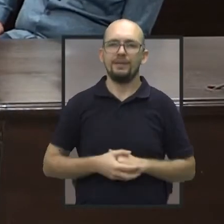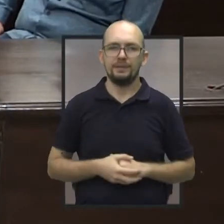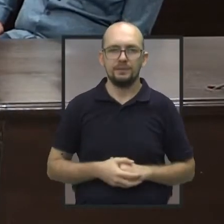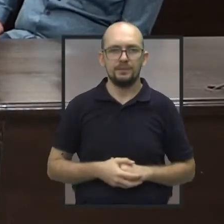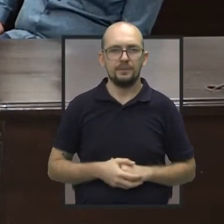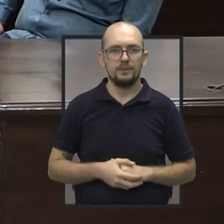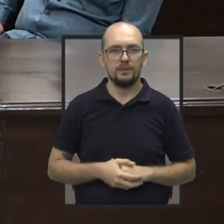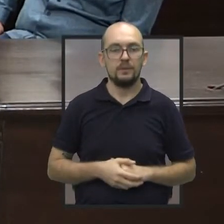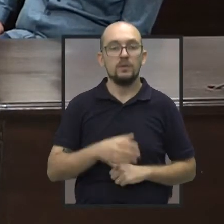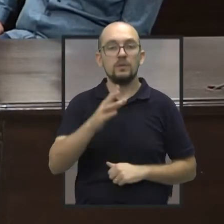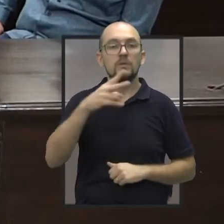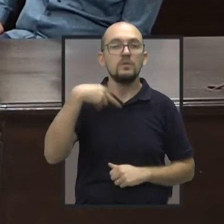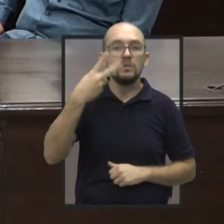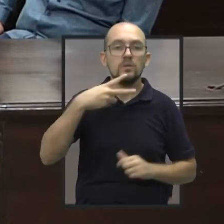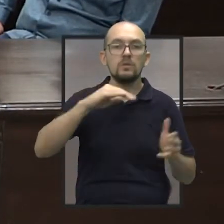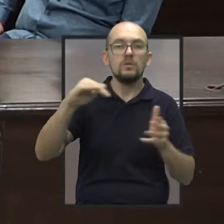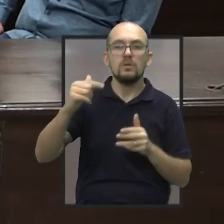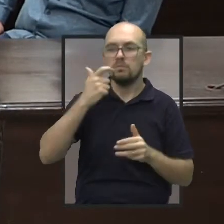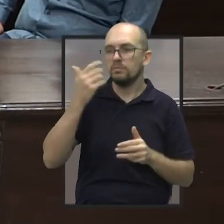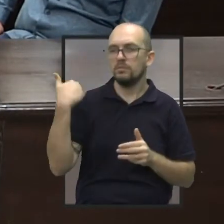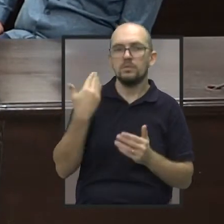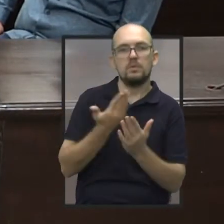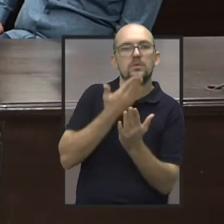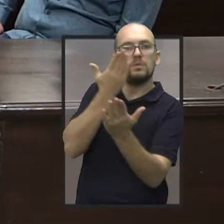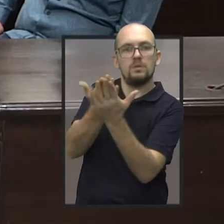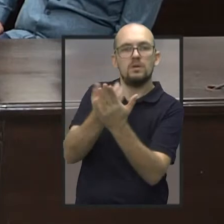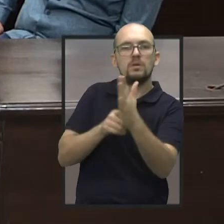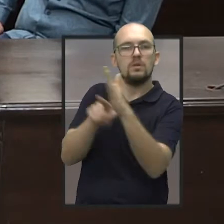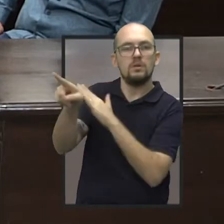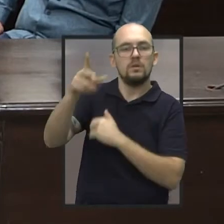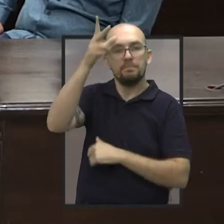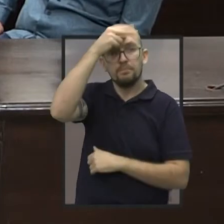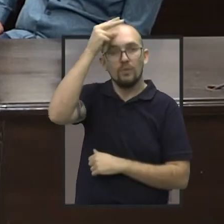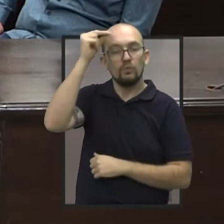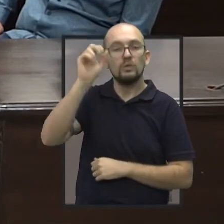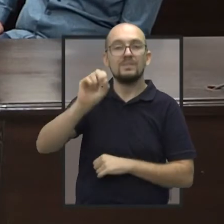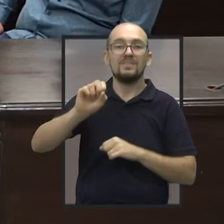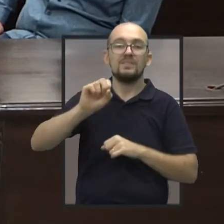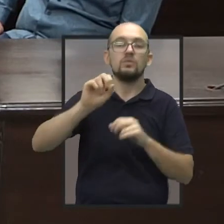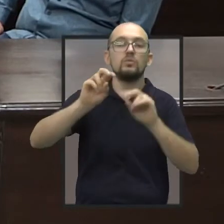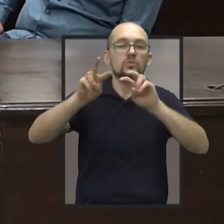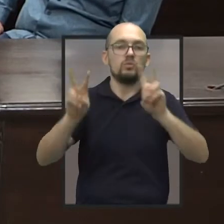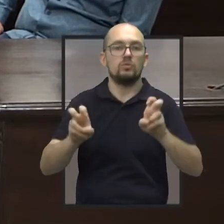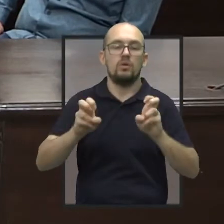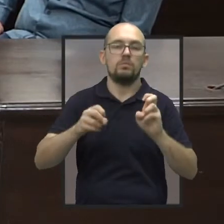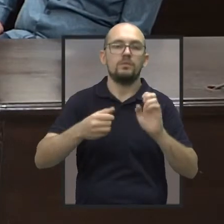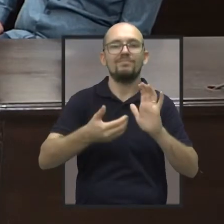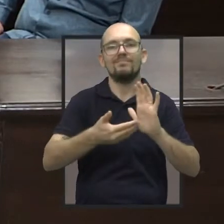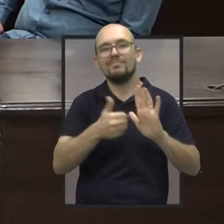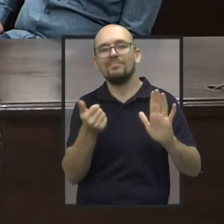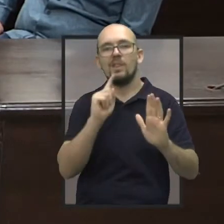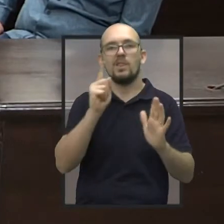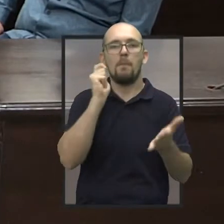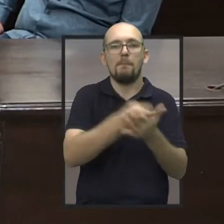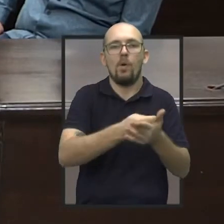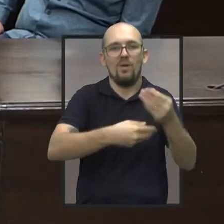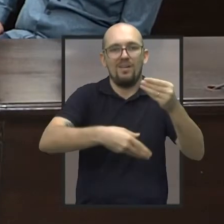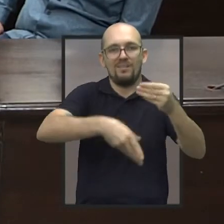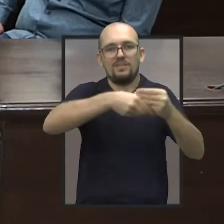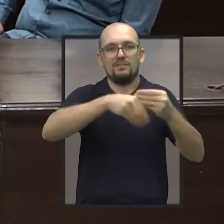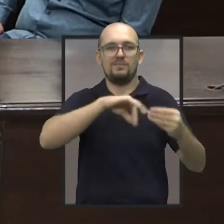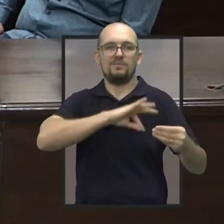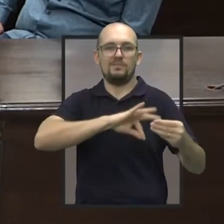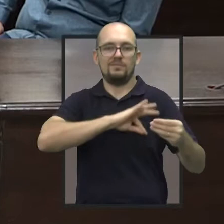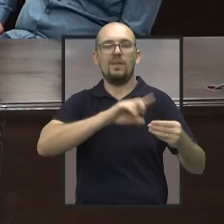um requerimento questionando a prefeitura sobre o não pagamento da gratificação de servidores da coleta de lixo e até mesmo